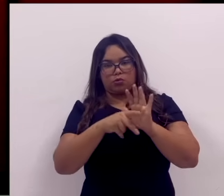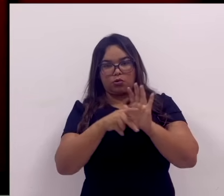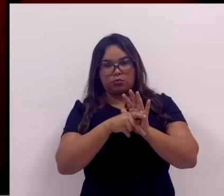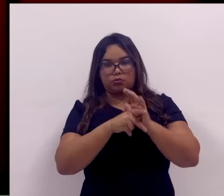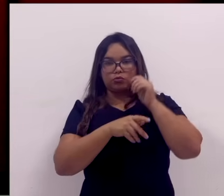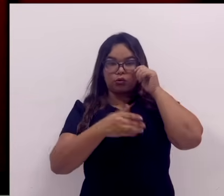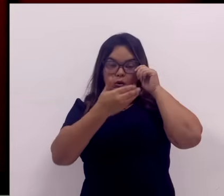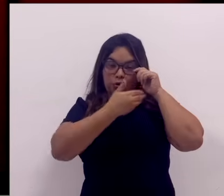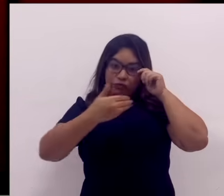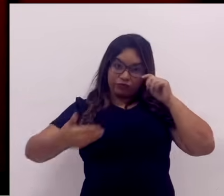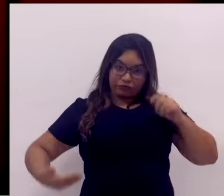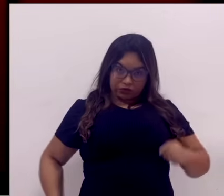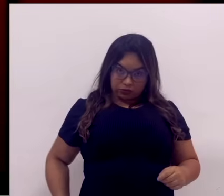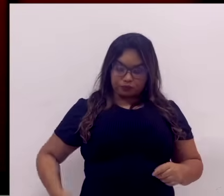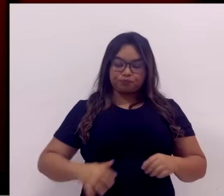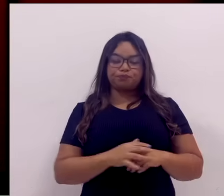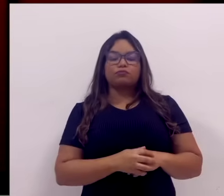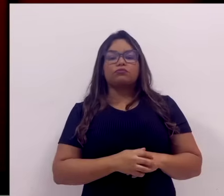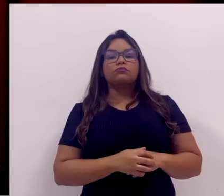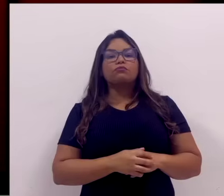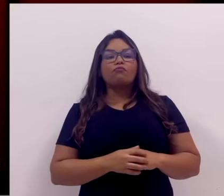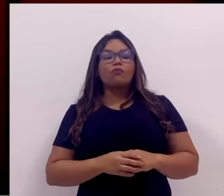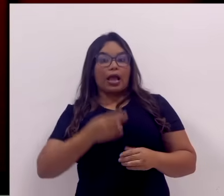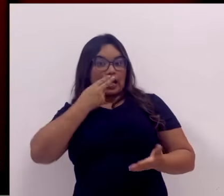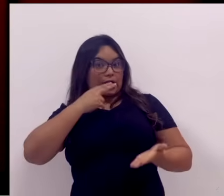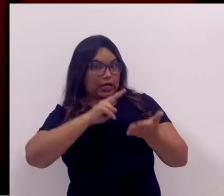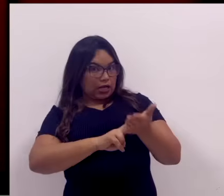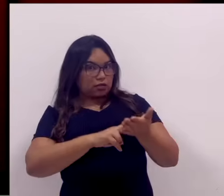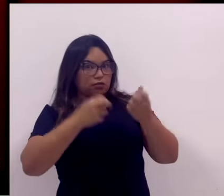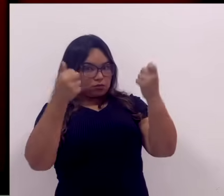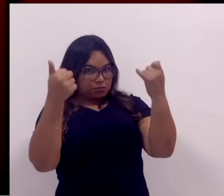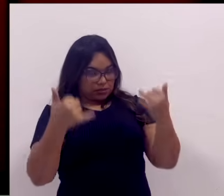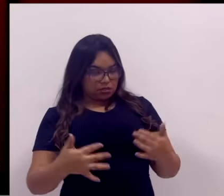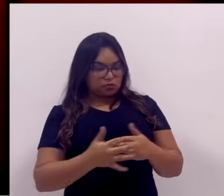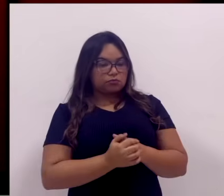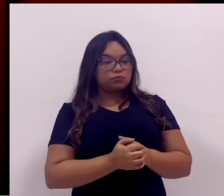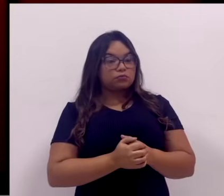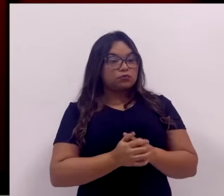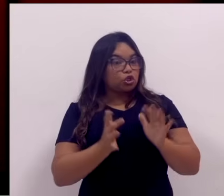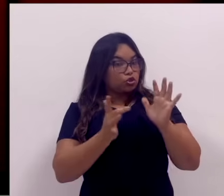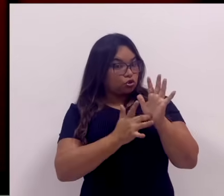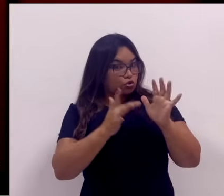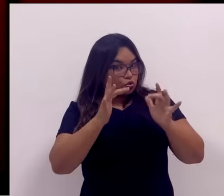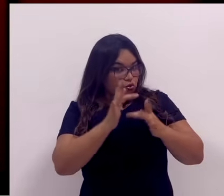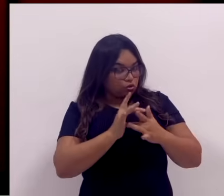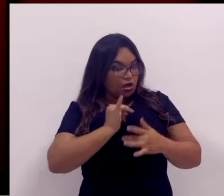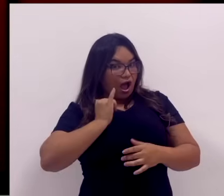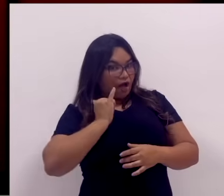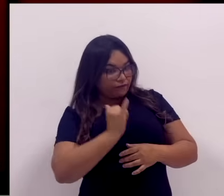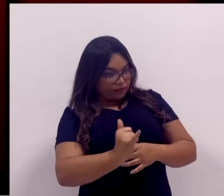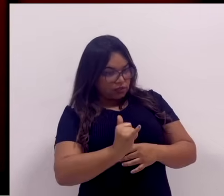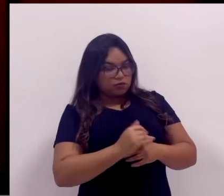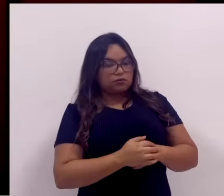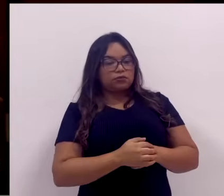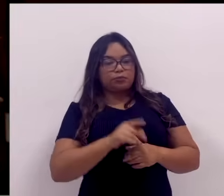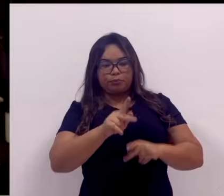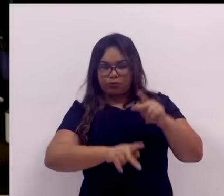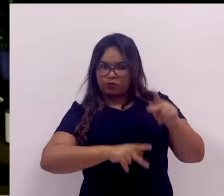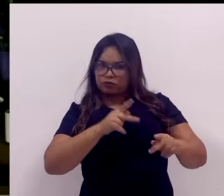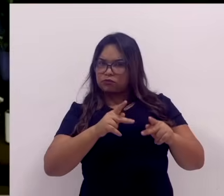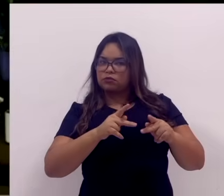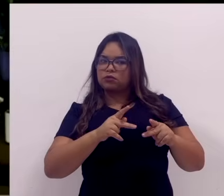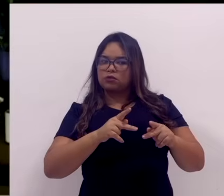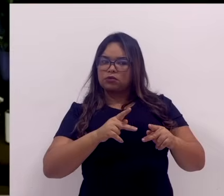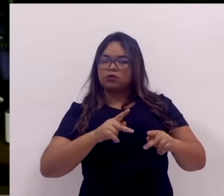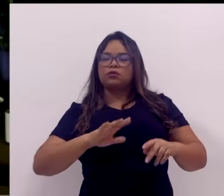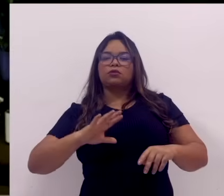escreve: diz o primeiro e o último, o que foi morto e reviveu: eu conheço as tuas obras e tribulações